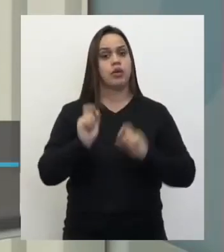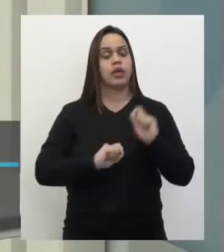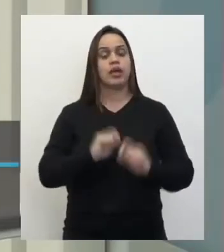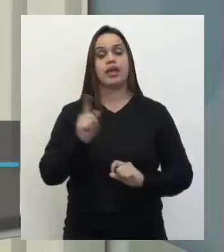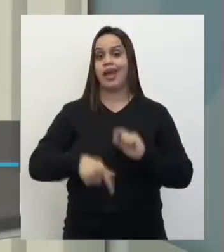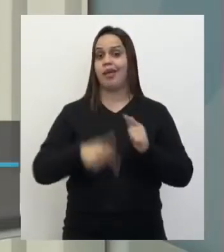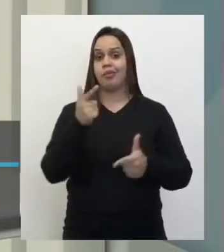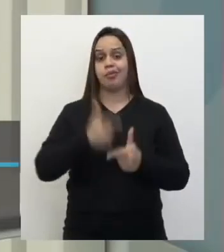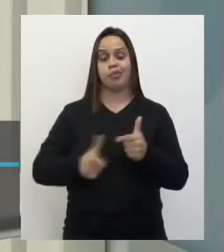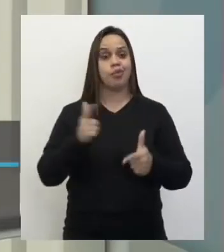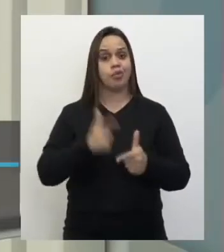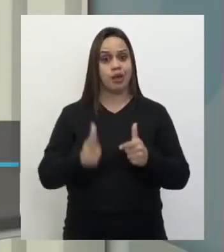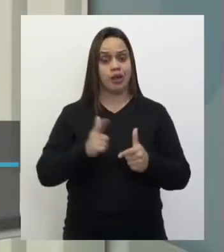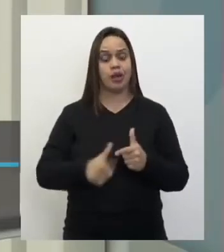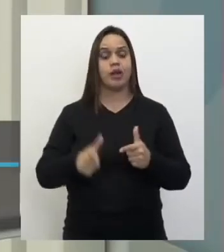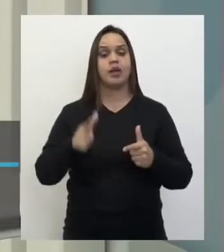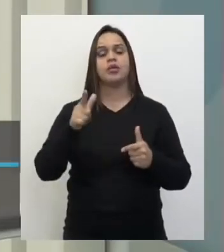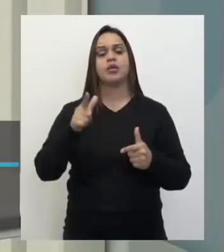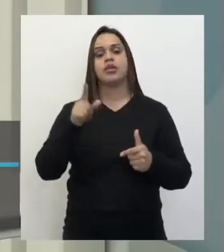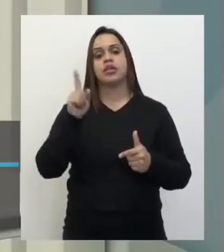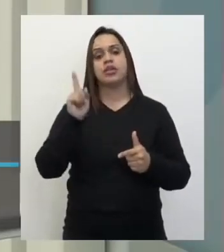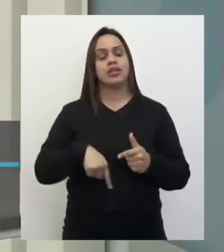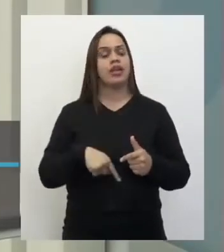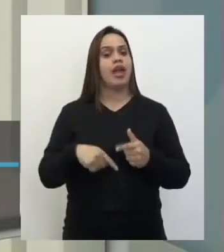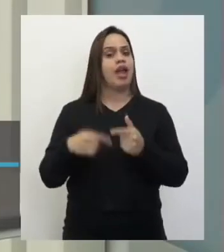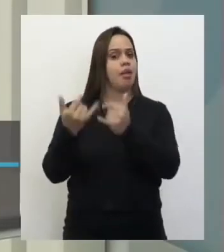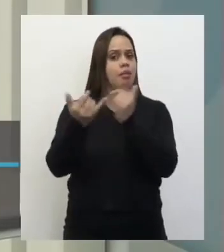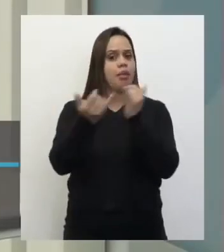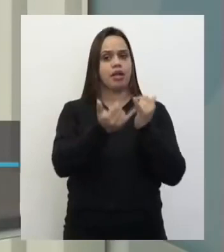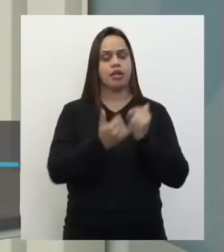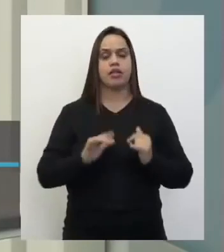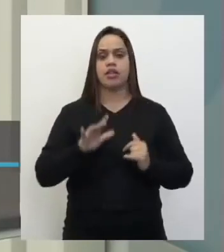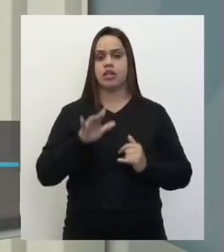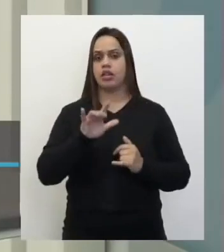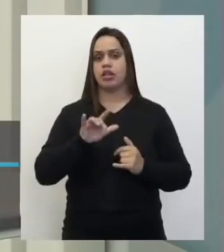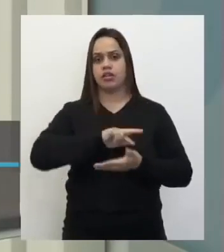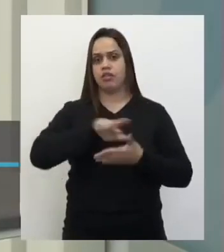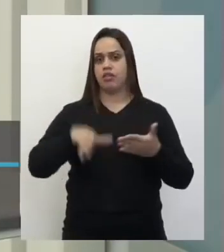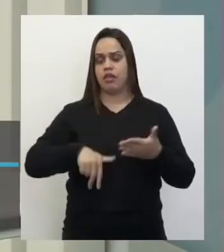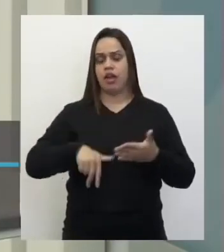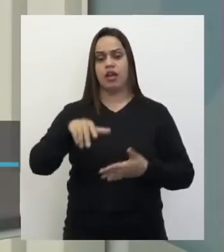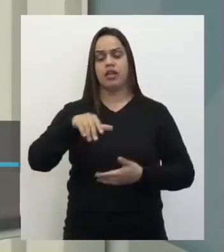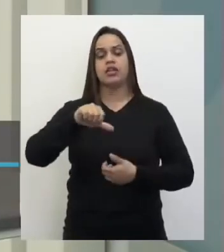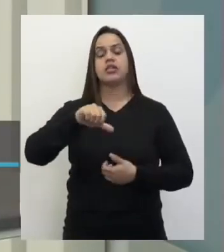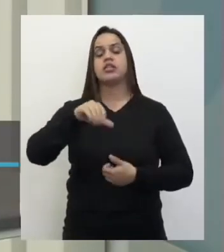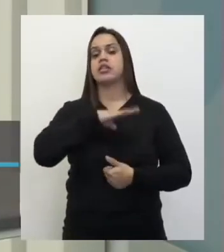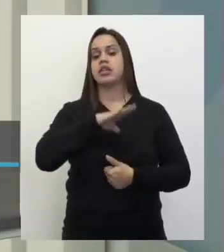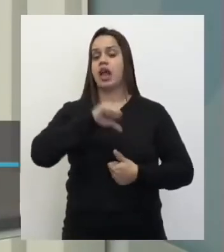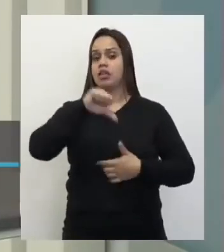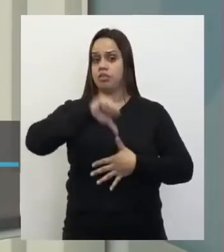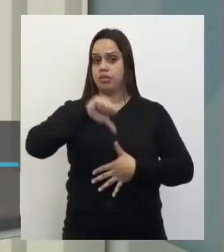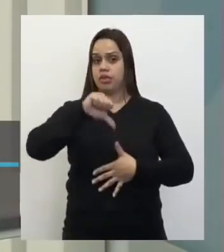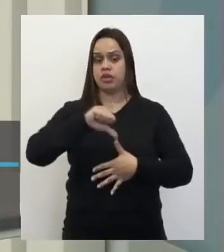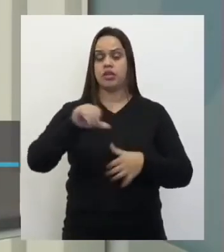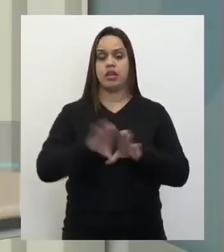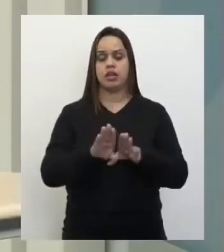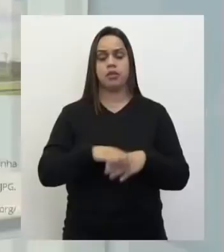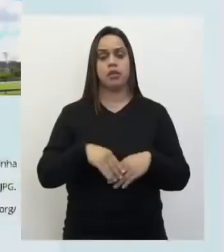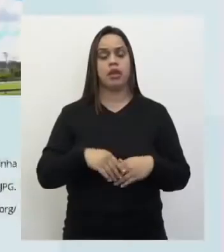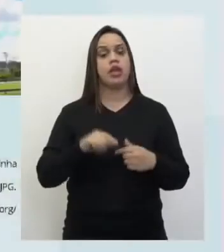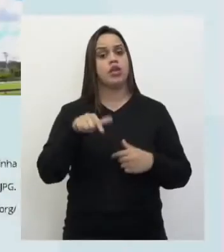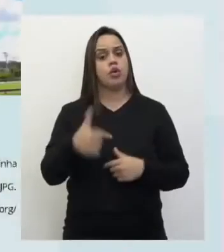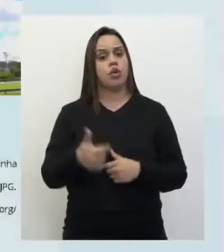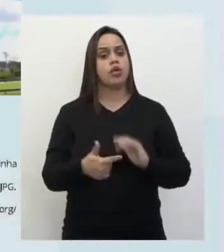problemáticas muito semelhantes a outras cidades latino-americanas também. E eu trouxe para vocês aqui uma